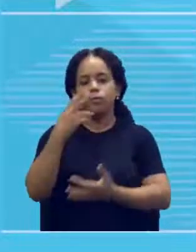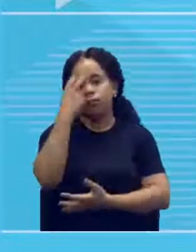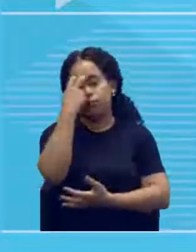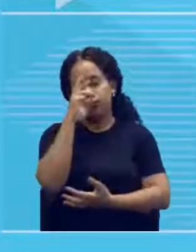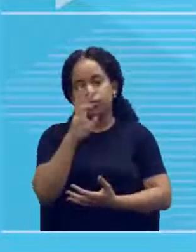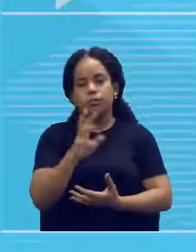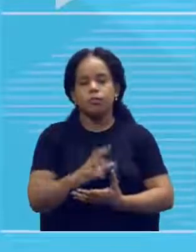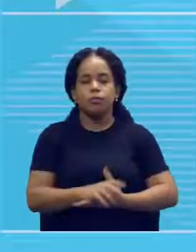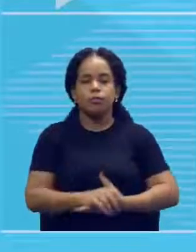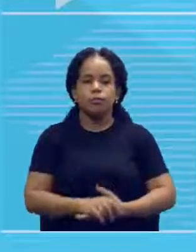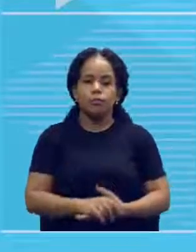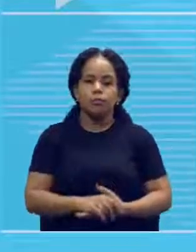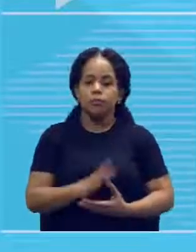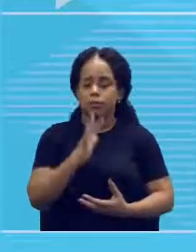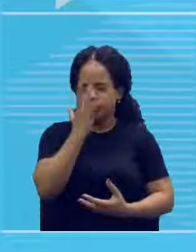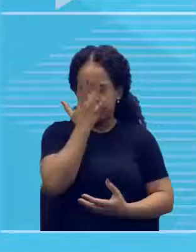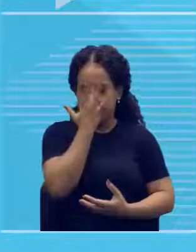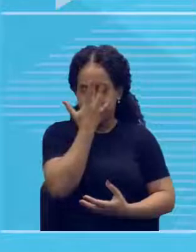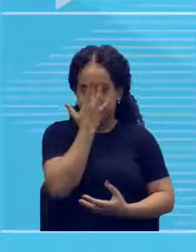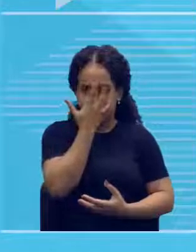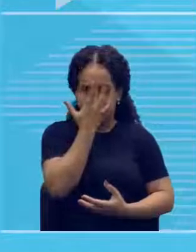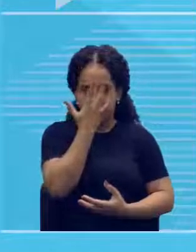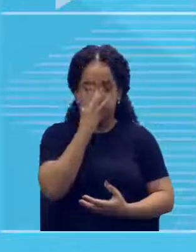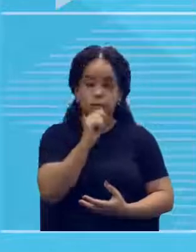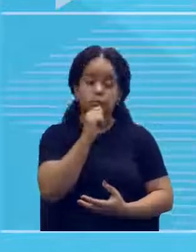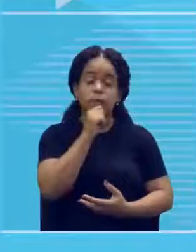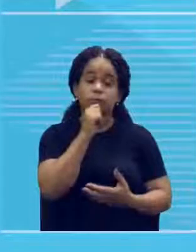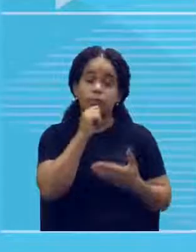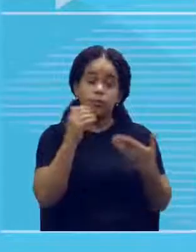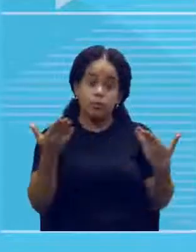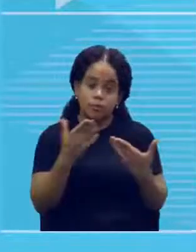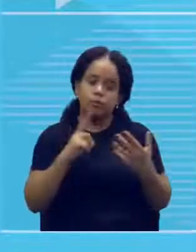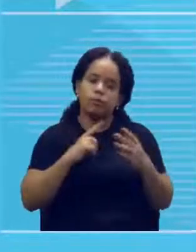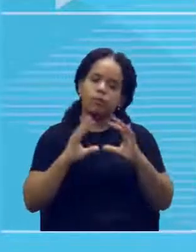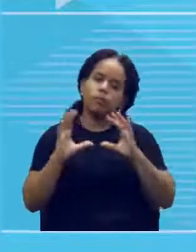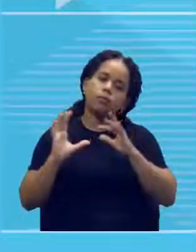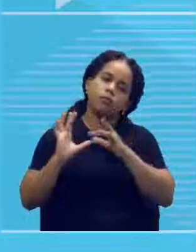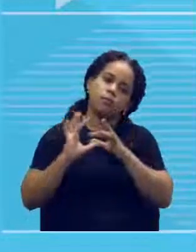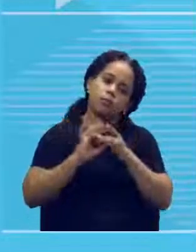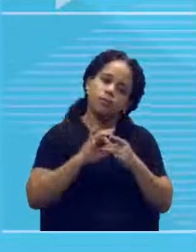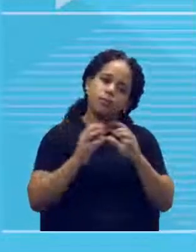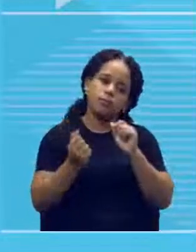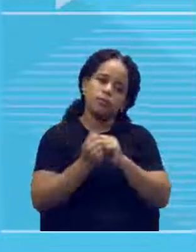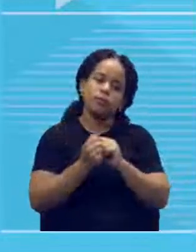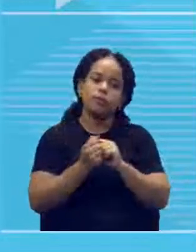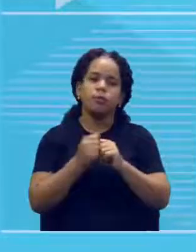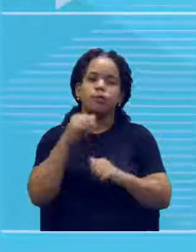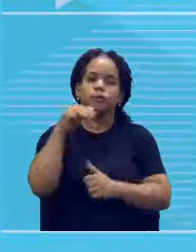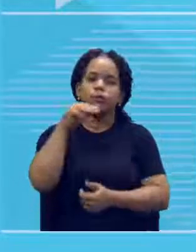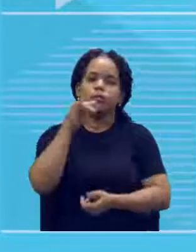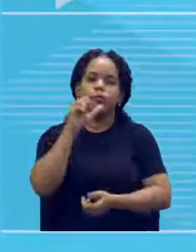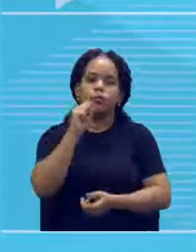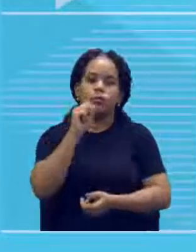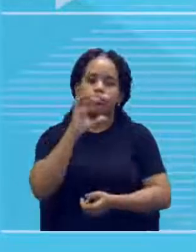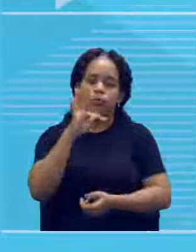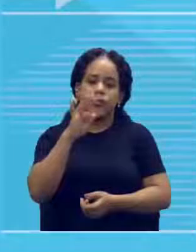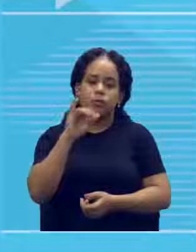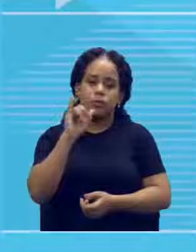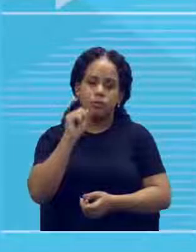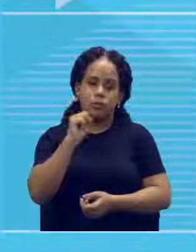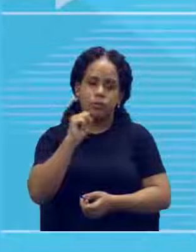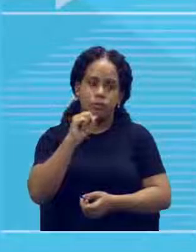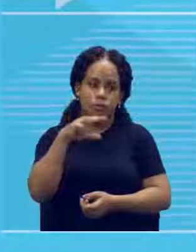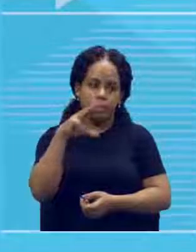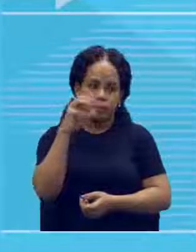cultura. Na Índia, a dança ainda hoje é ligada aos misticismos e à religião,